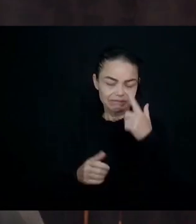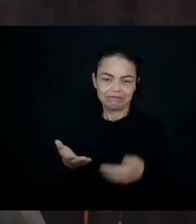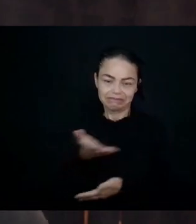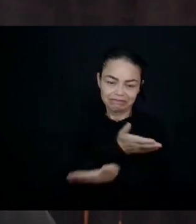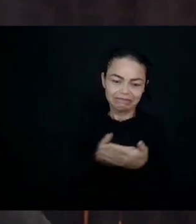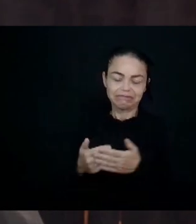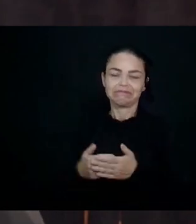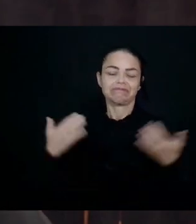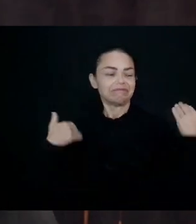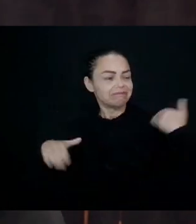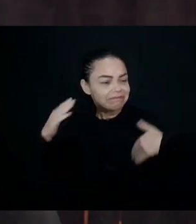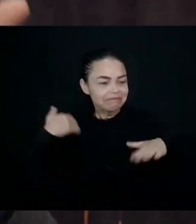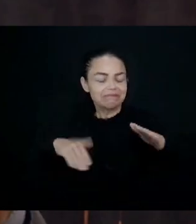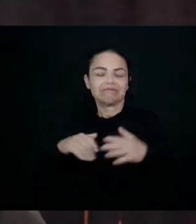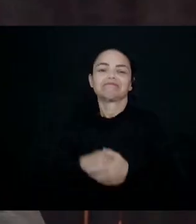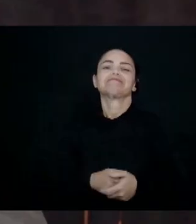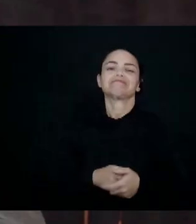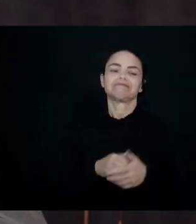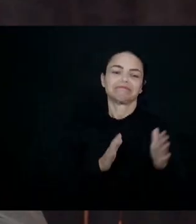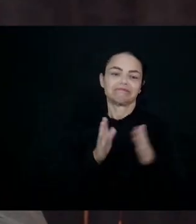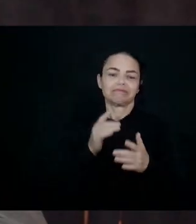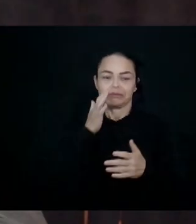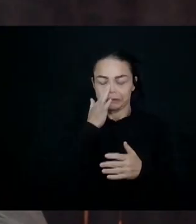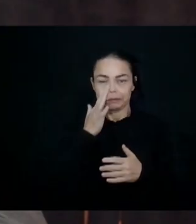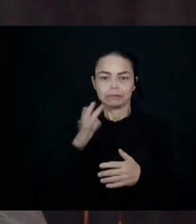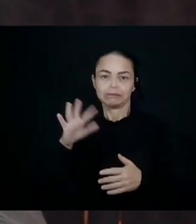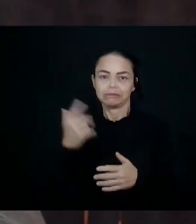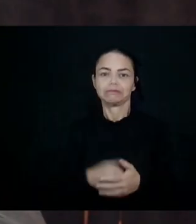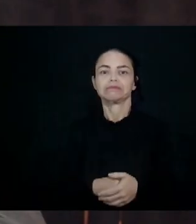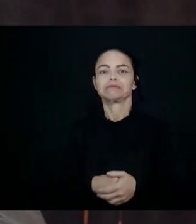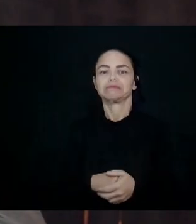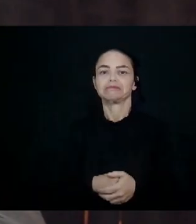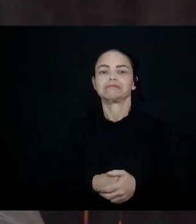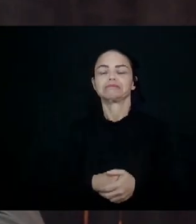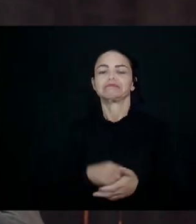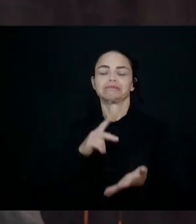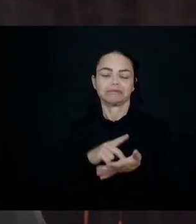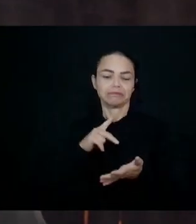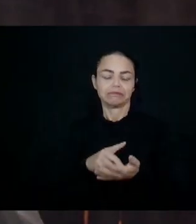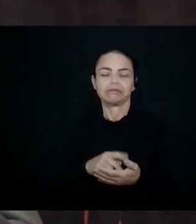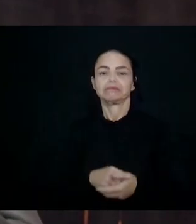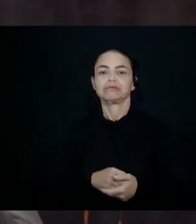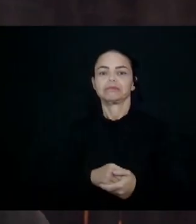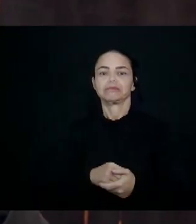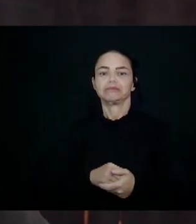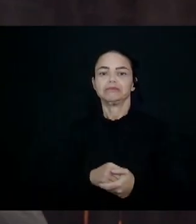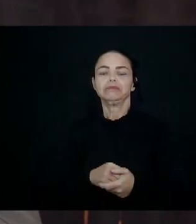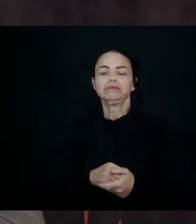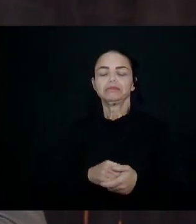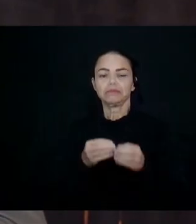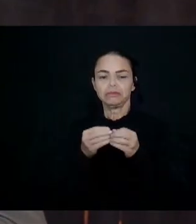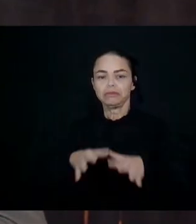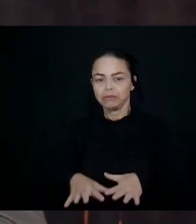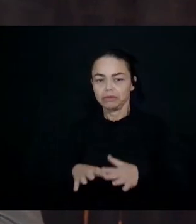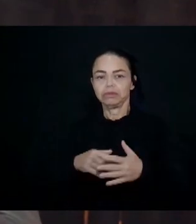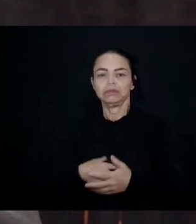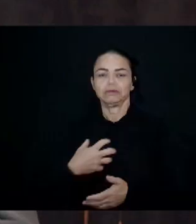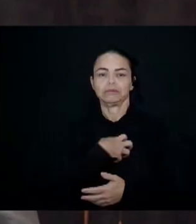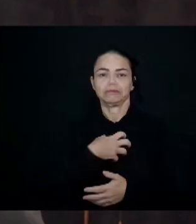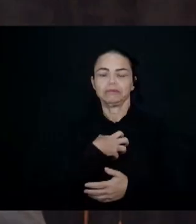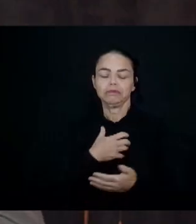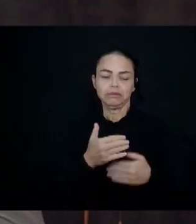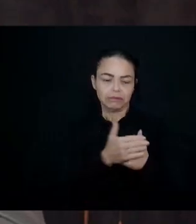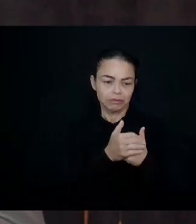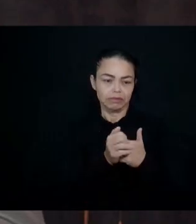passeio, é o momento, e quando acontecer, se vier realmente ali ter algum prejuízo emocional, acolhe essa criança,